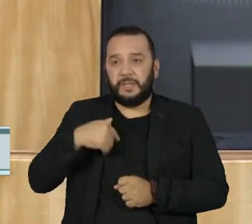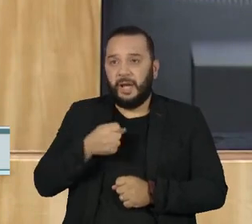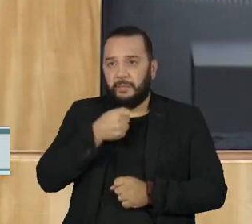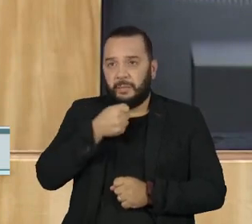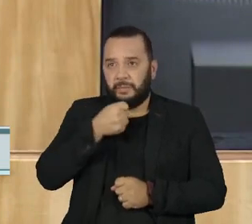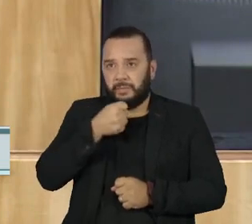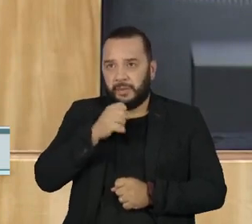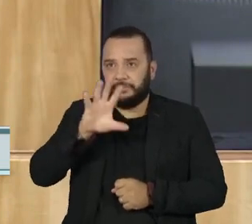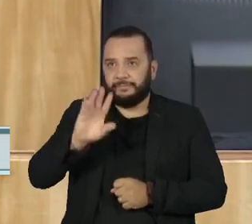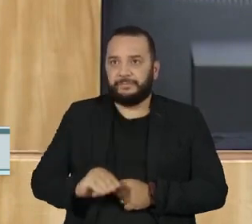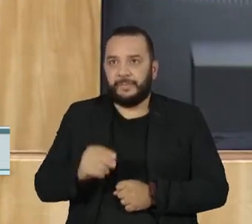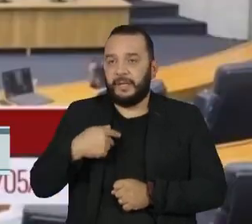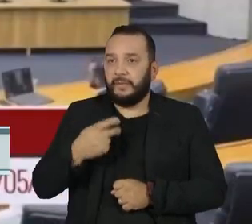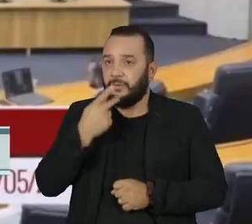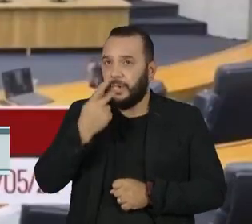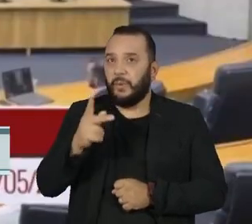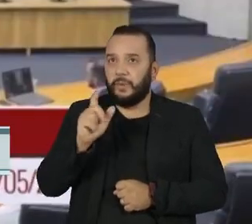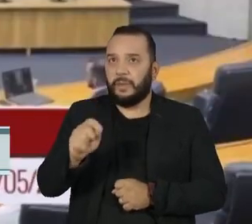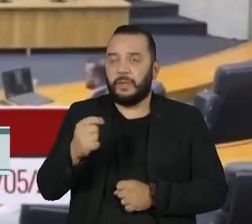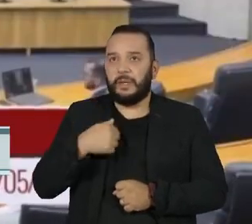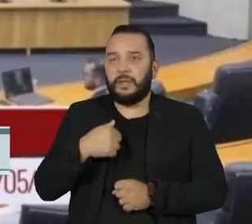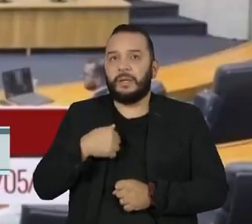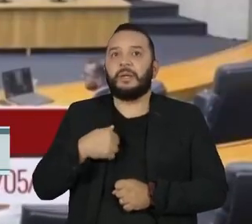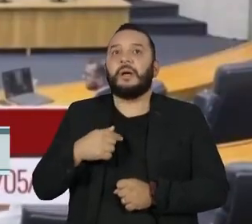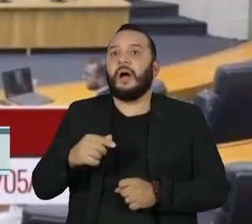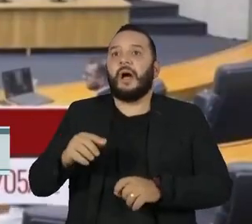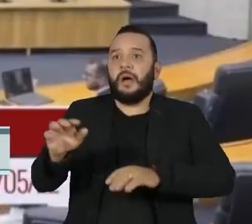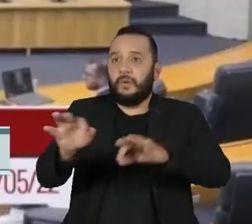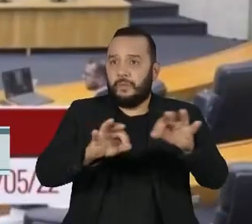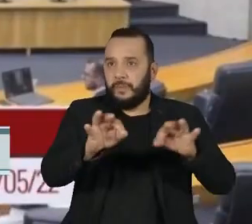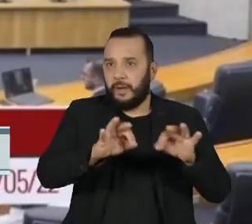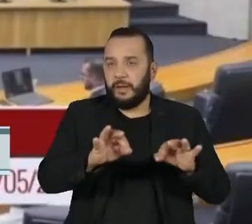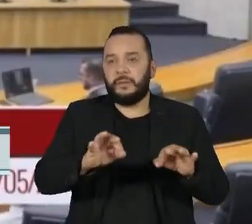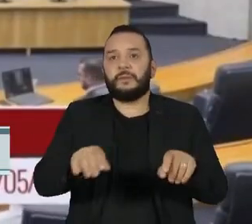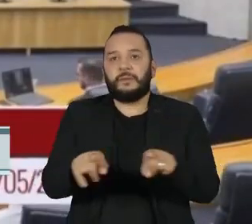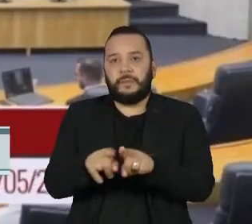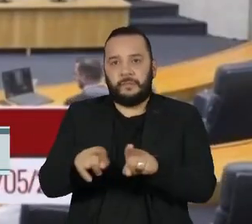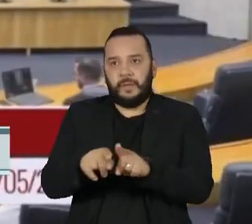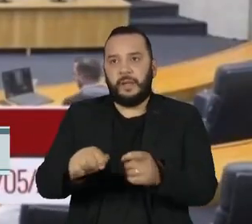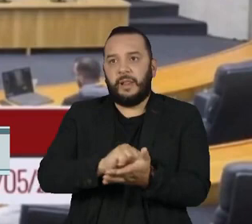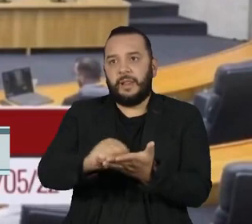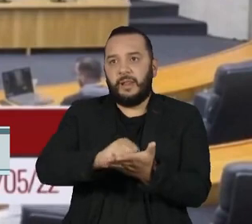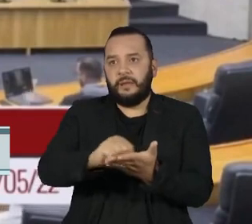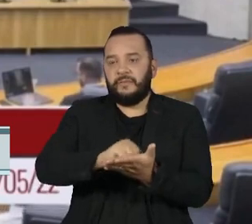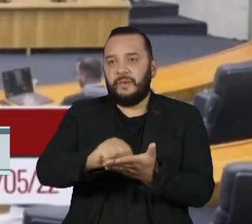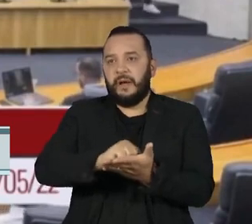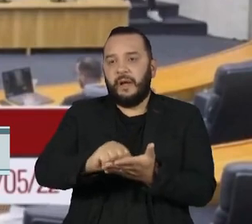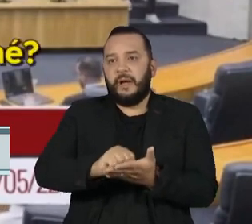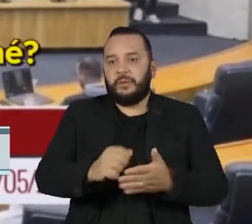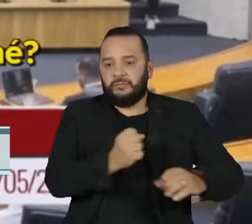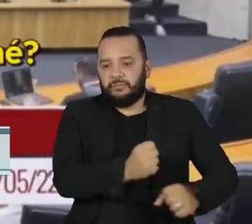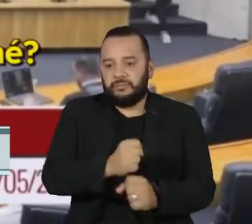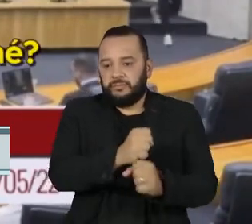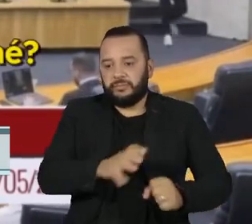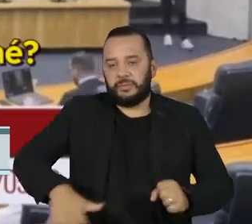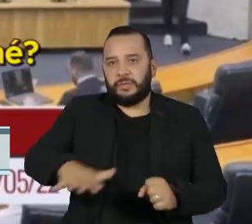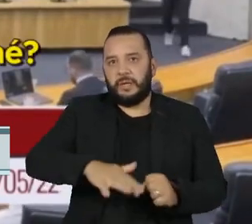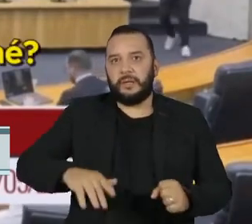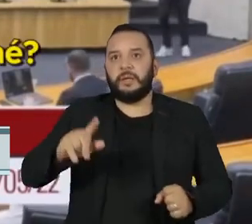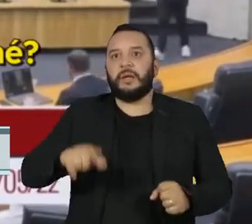ligado cristóforo disse arrumaram e não lavaram a calçada é coisa de preto né